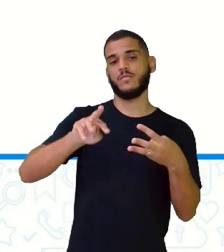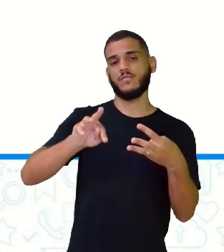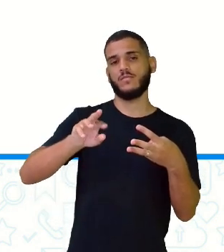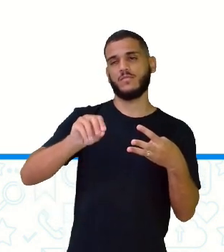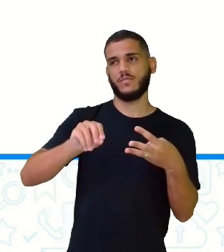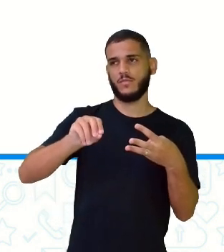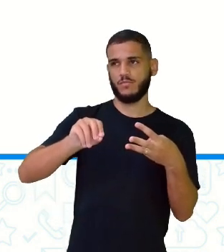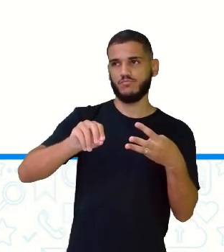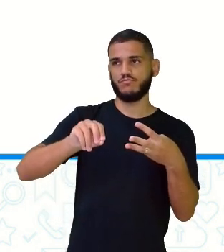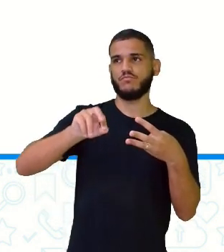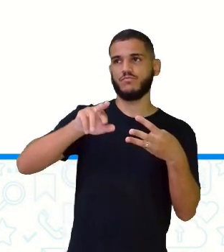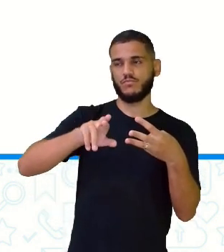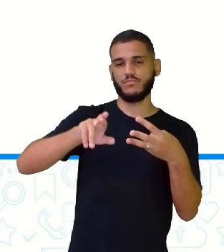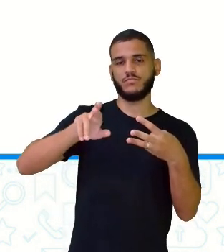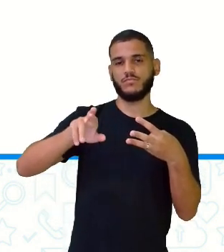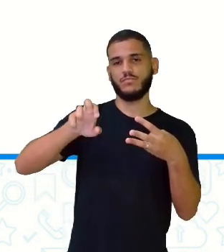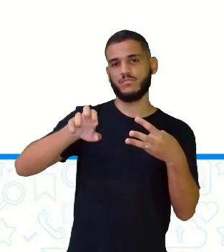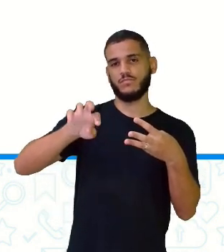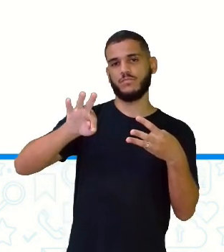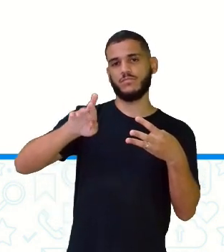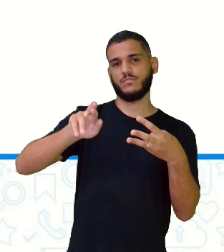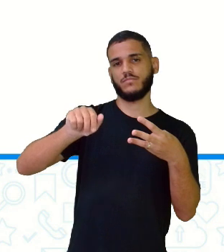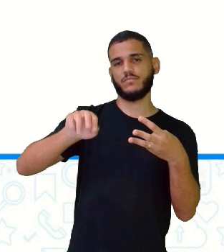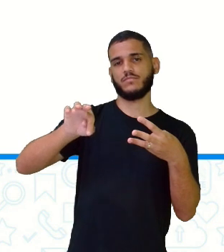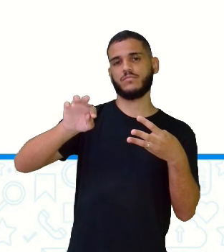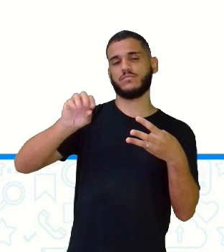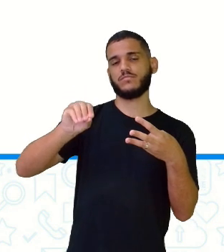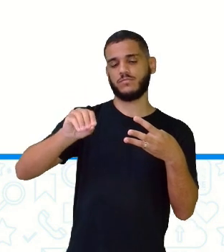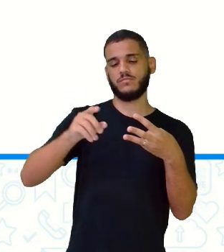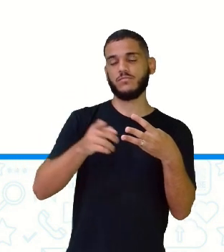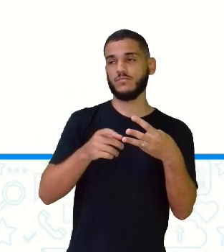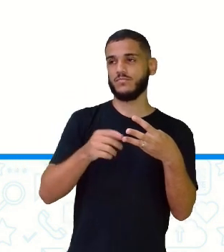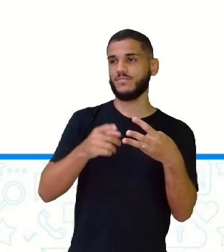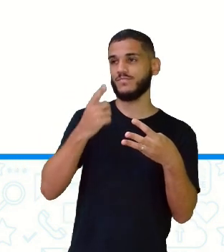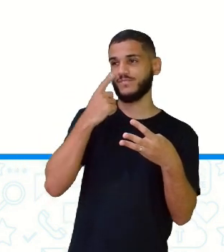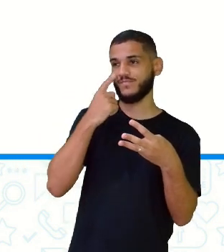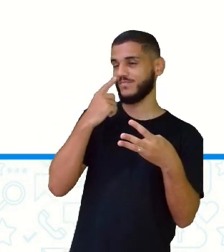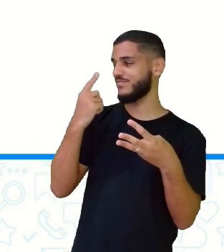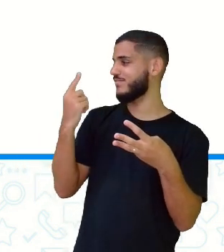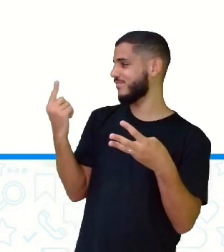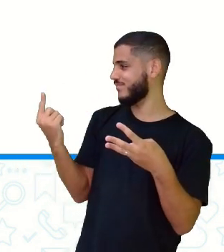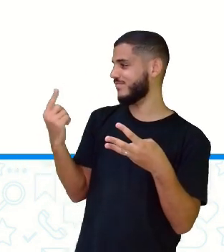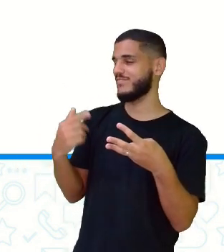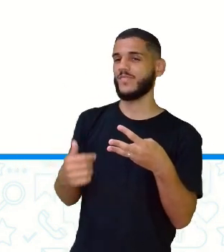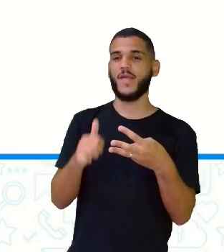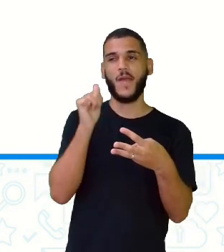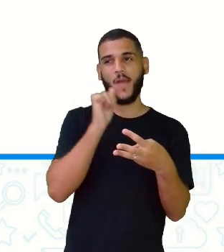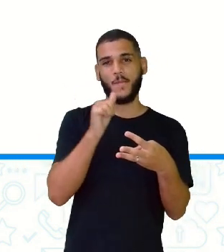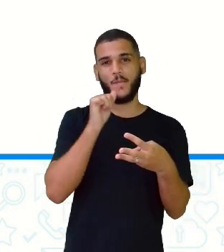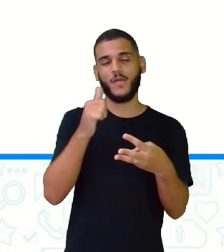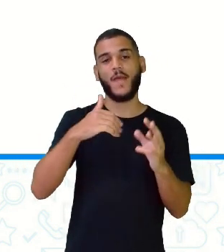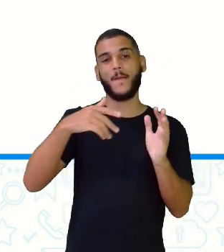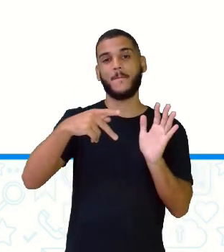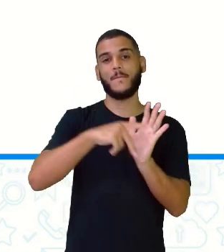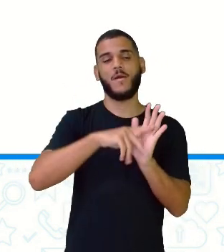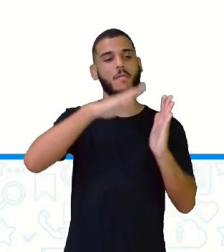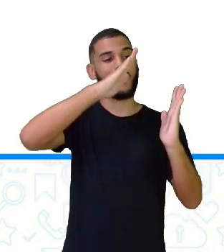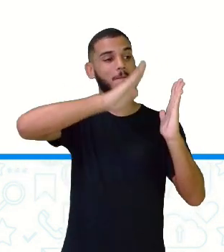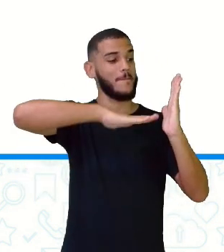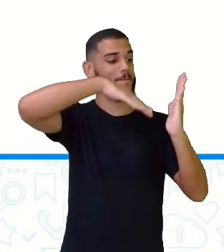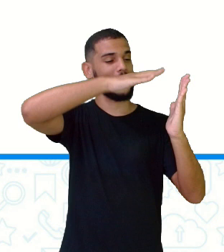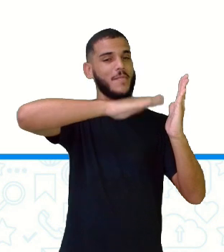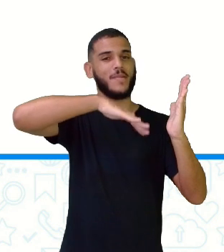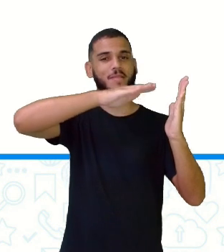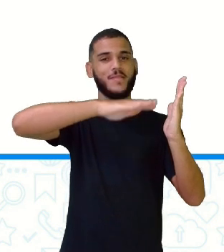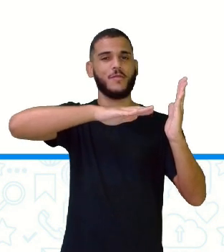ó, tem um retrato da Tarsila e o autorretrato. Ela aí se pintou, como ela